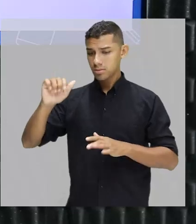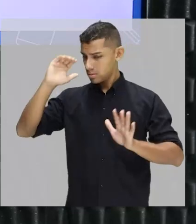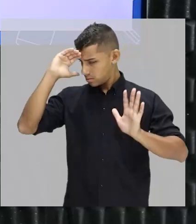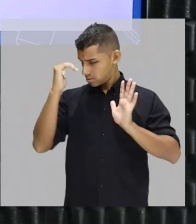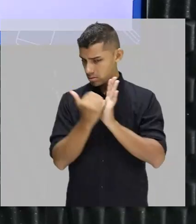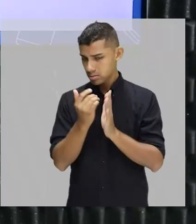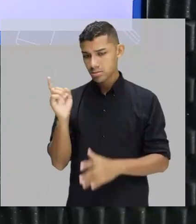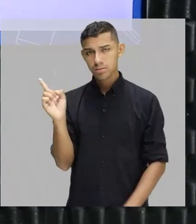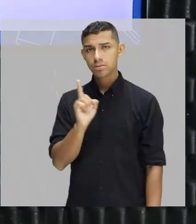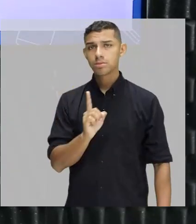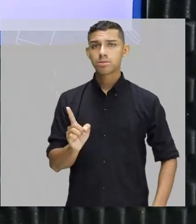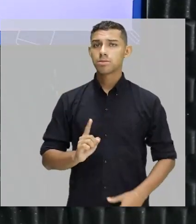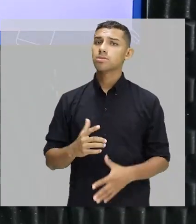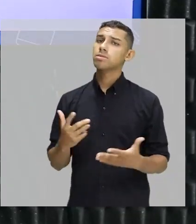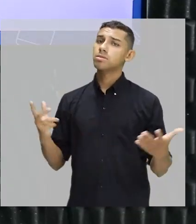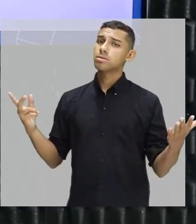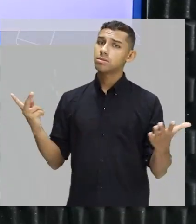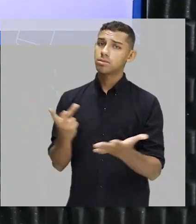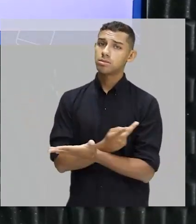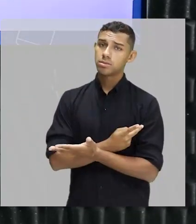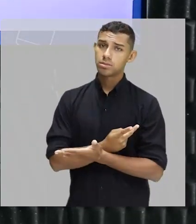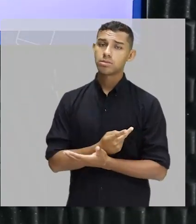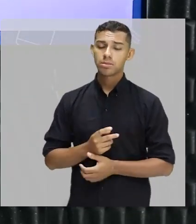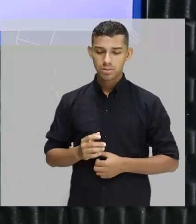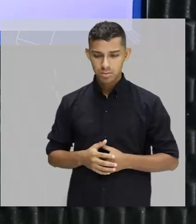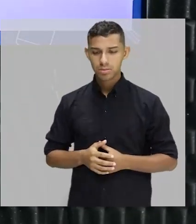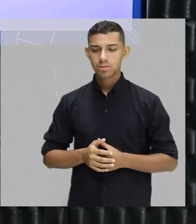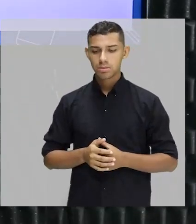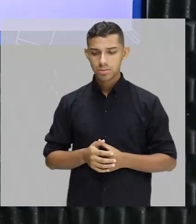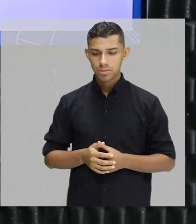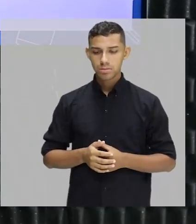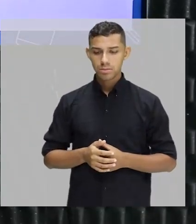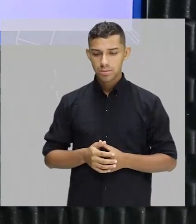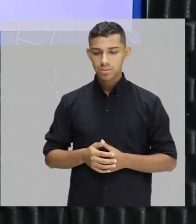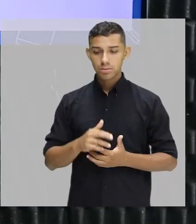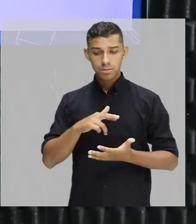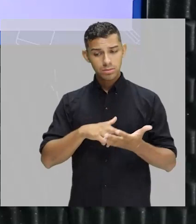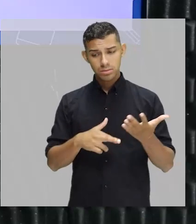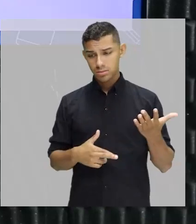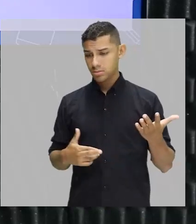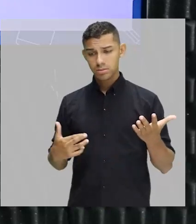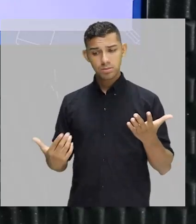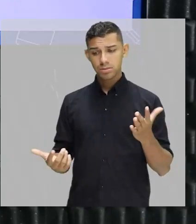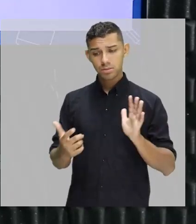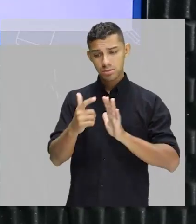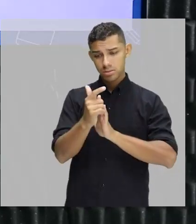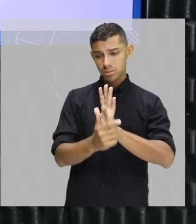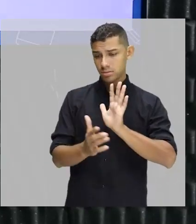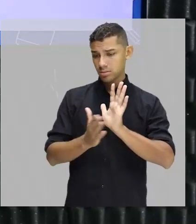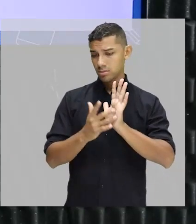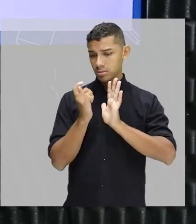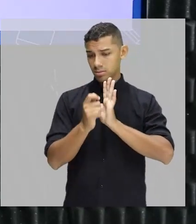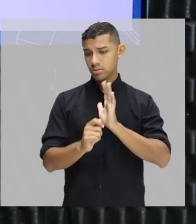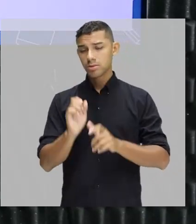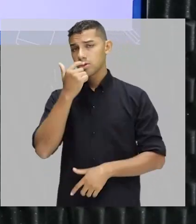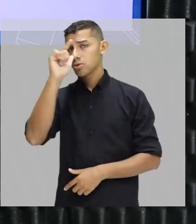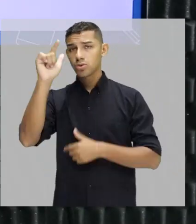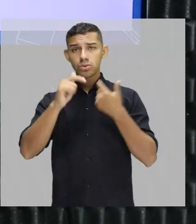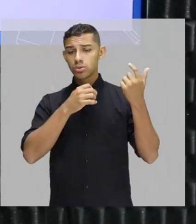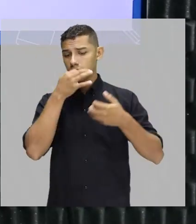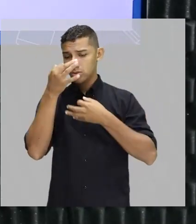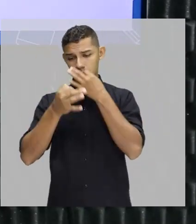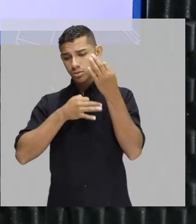essa tipologia, aí já é um motivo de zerar a redação. Redações em brancos e também outros motivos aí que